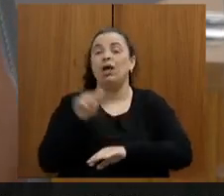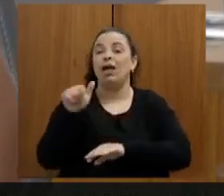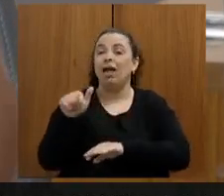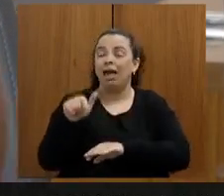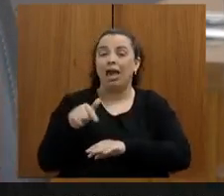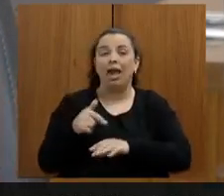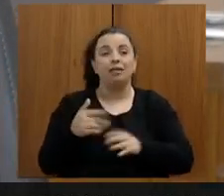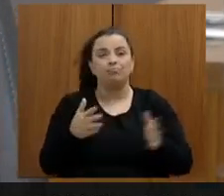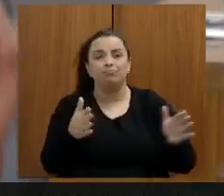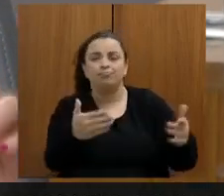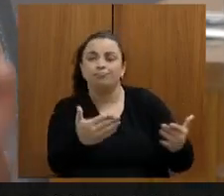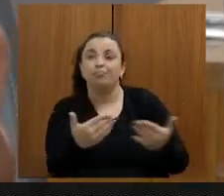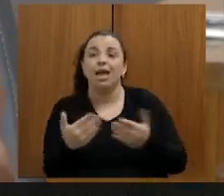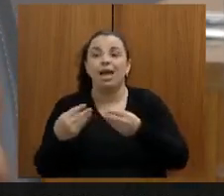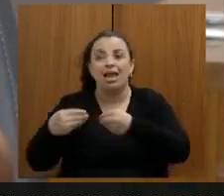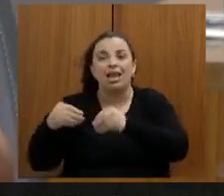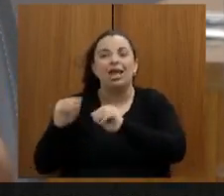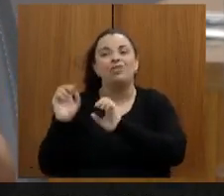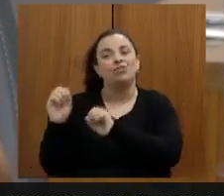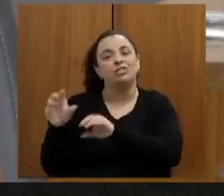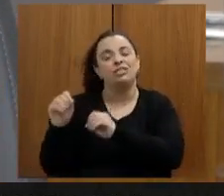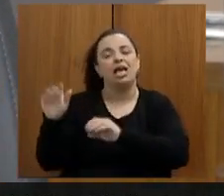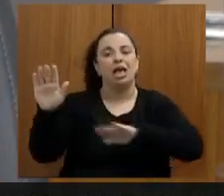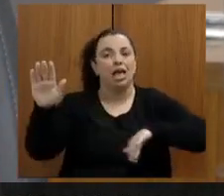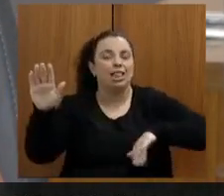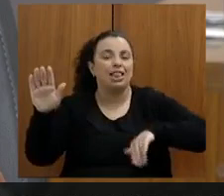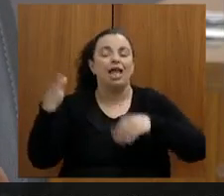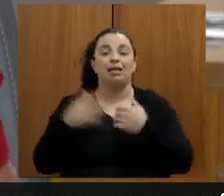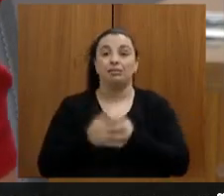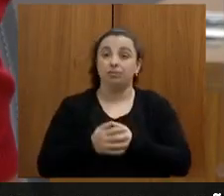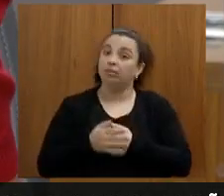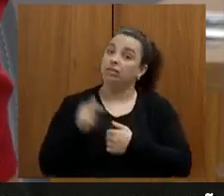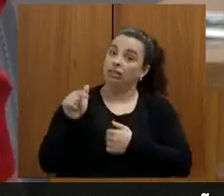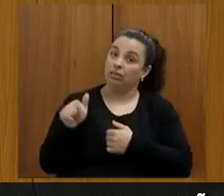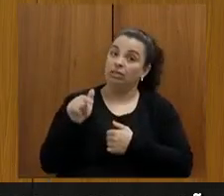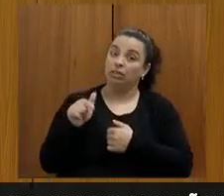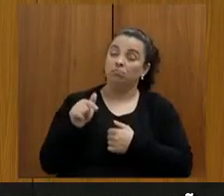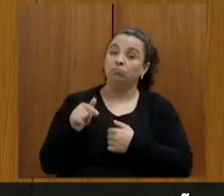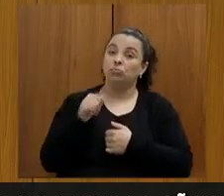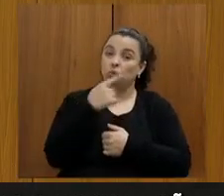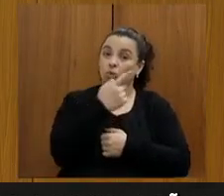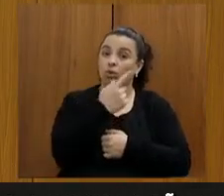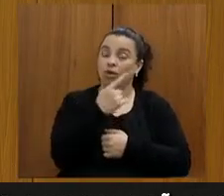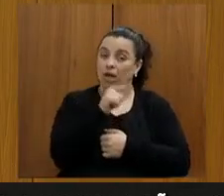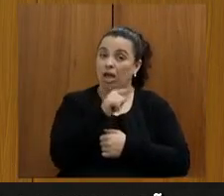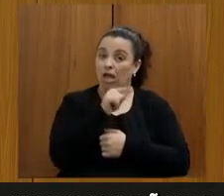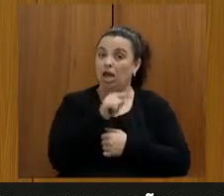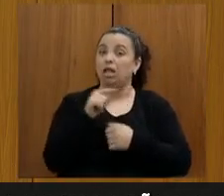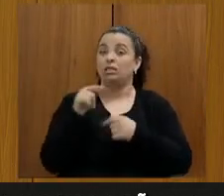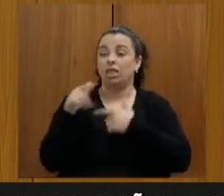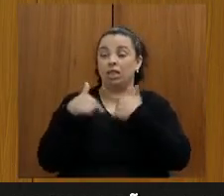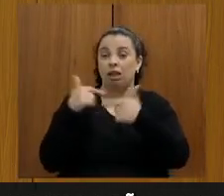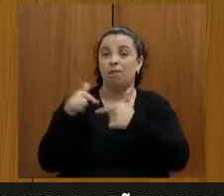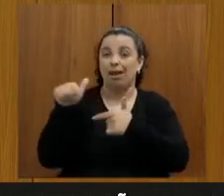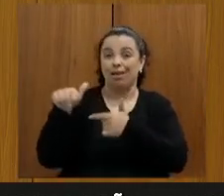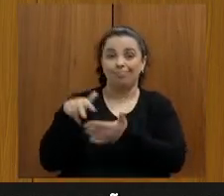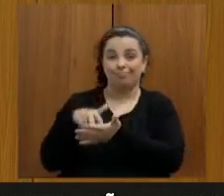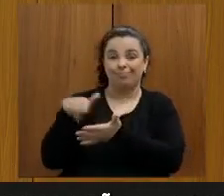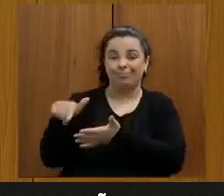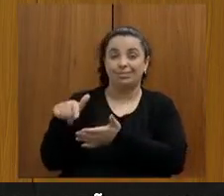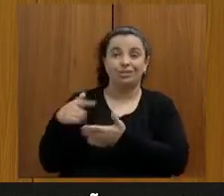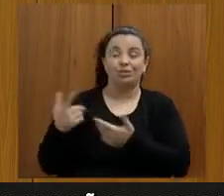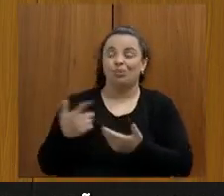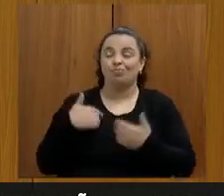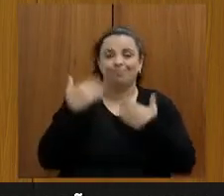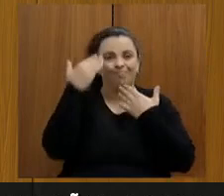é o que o batalhão do corpo de bombeiros paz no município não tem assim a